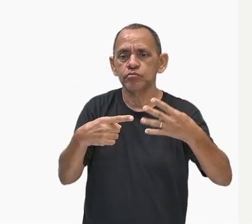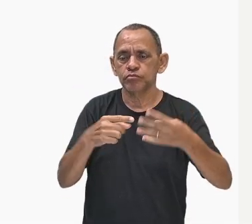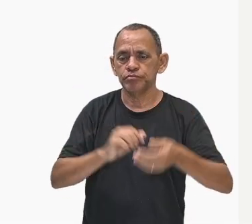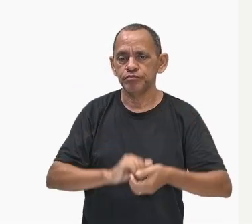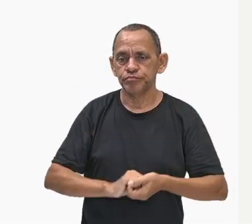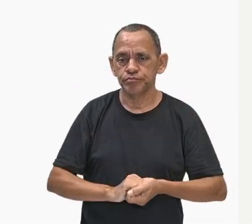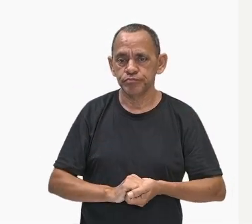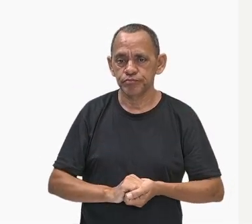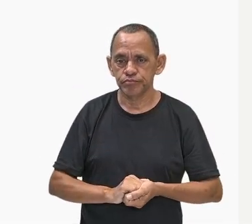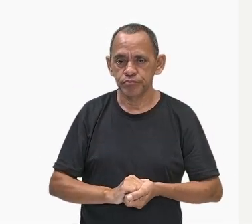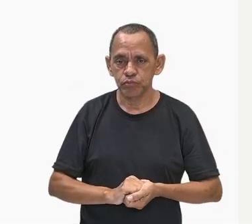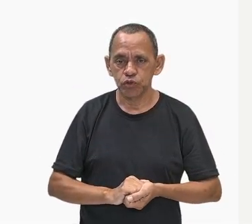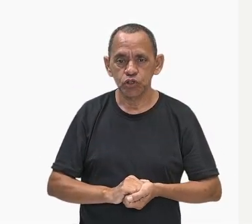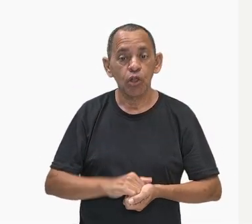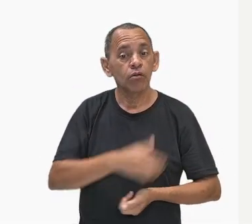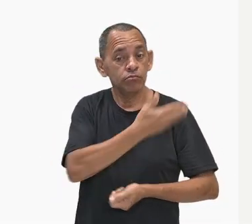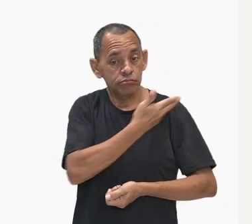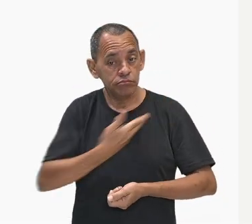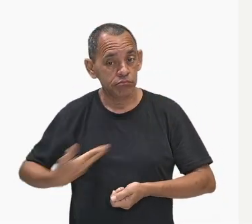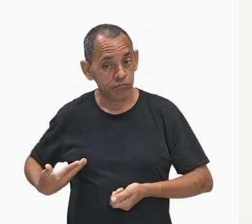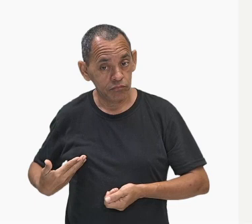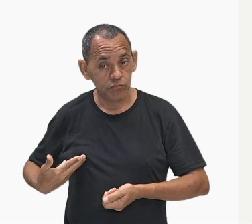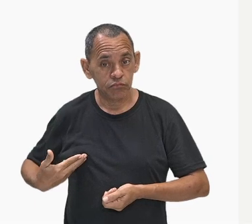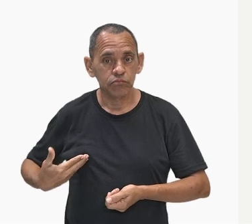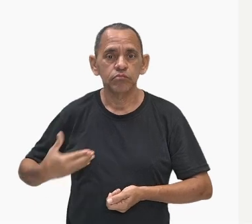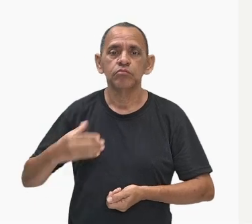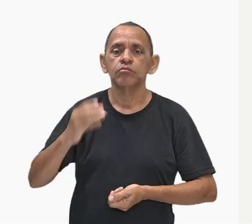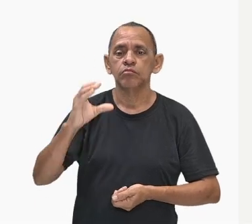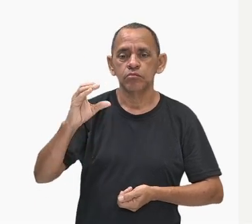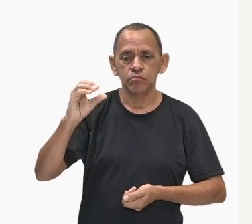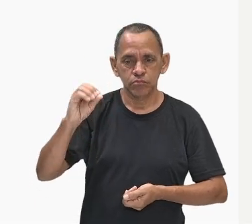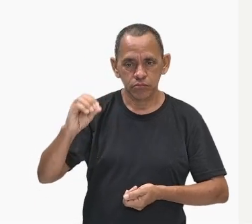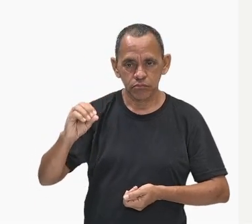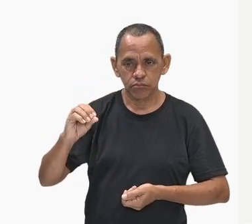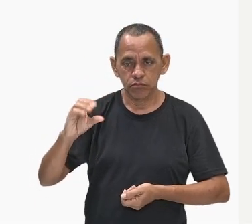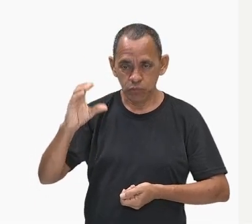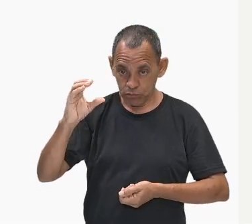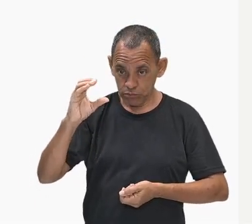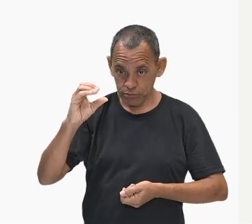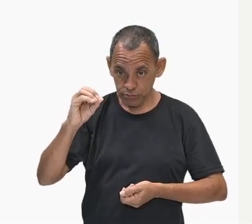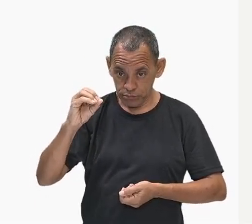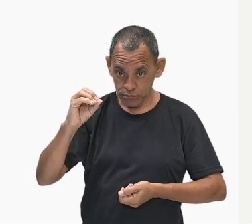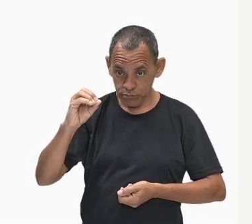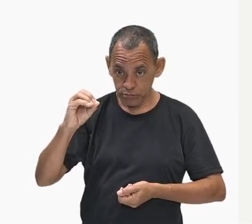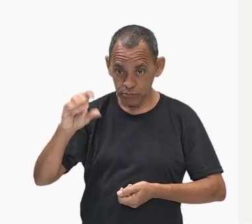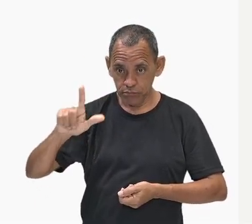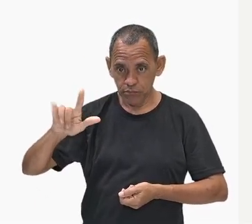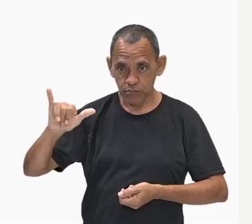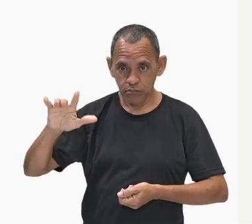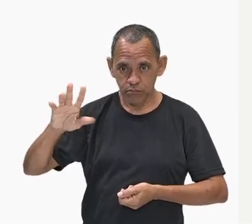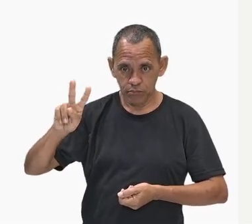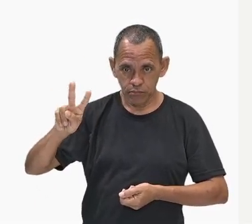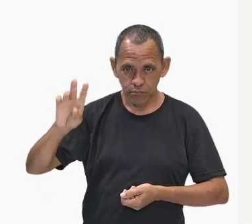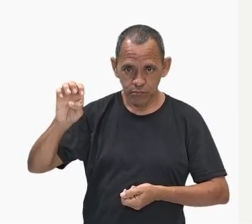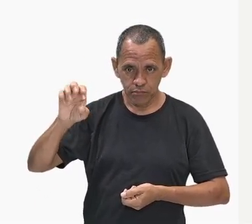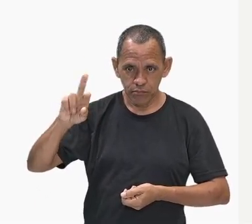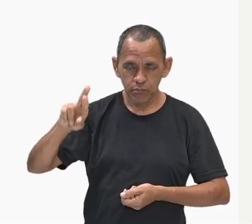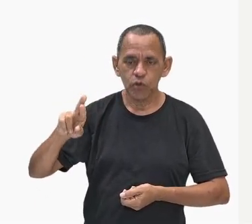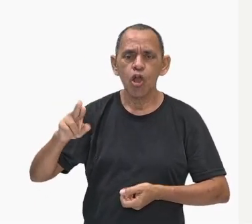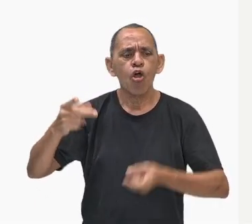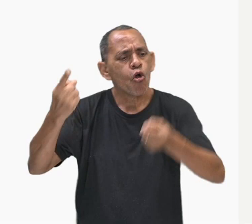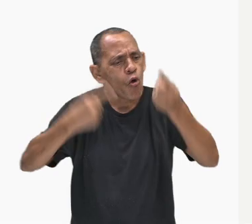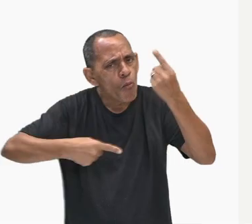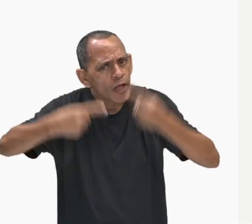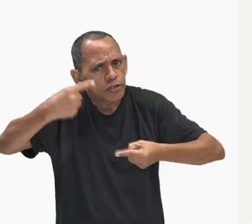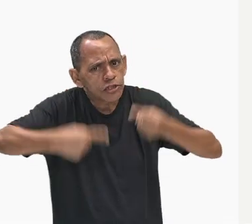Cromwell. No governo Cromwell combateu duramente seus inimigos internos e externos,